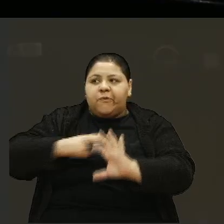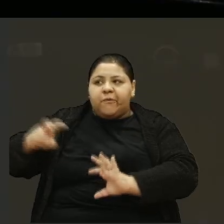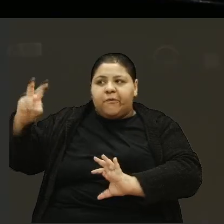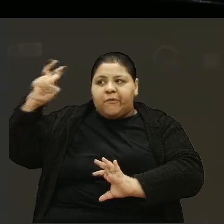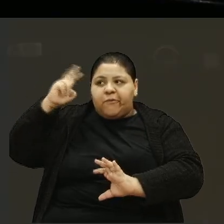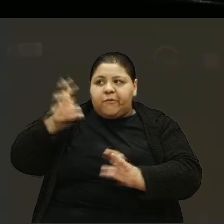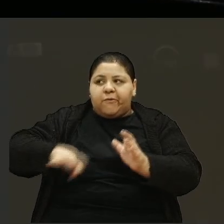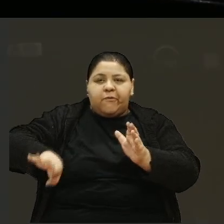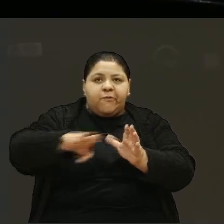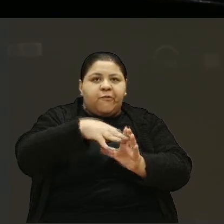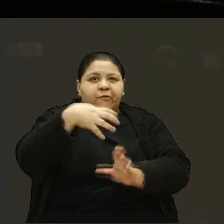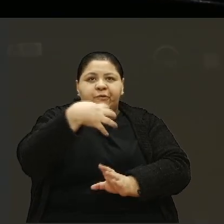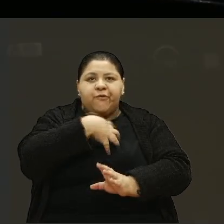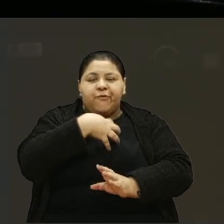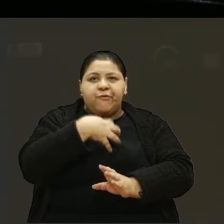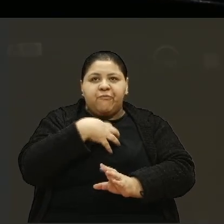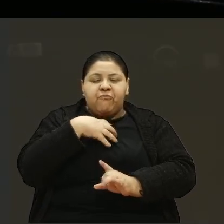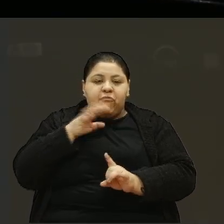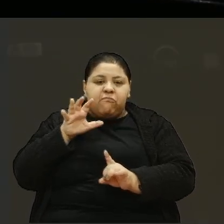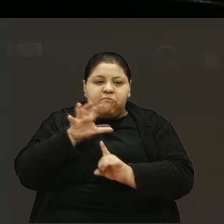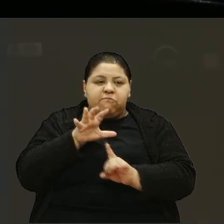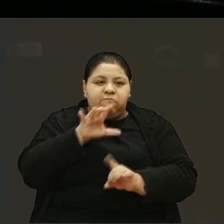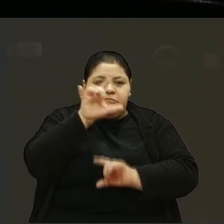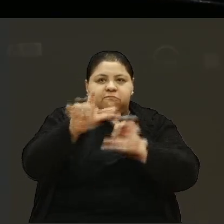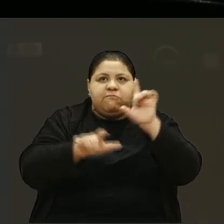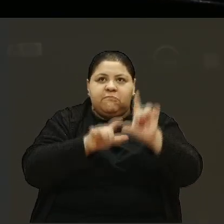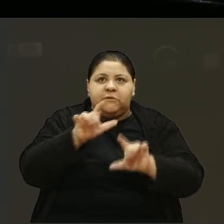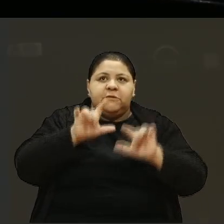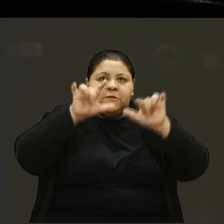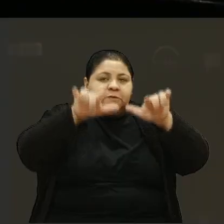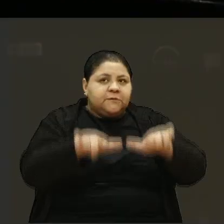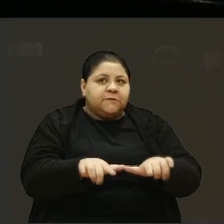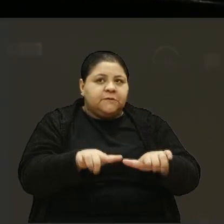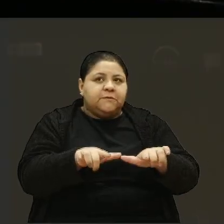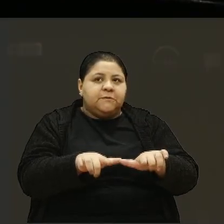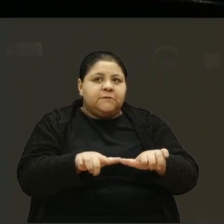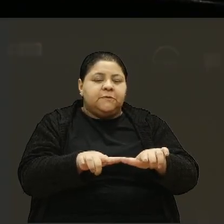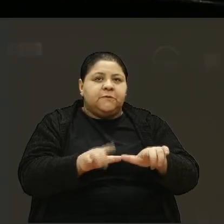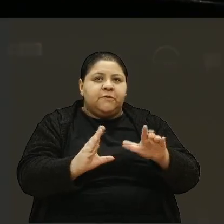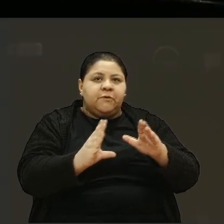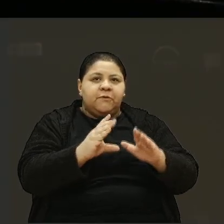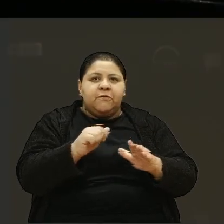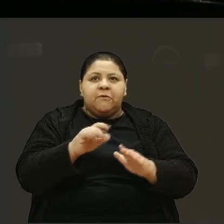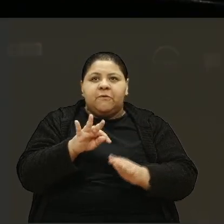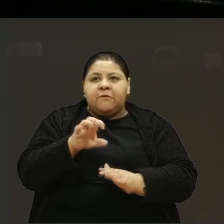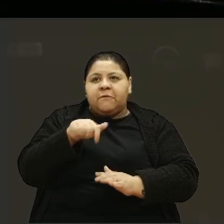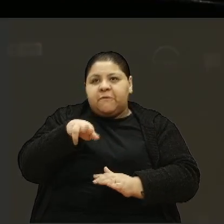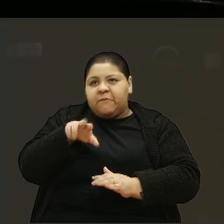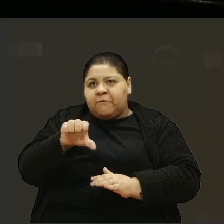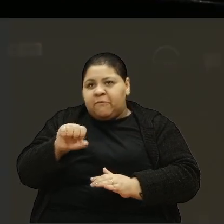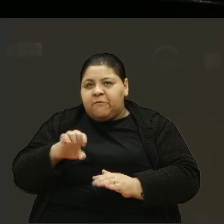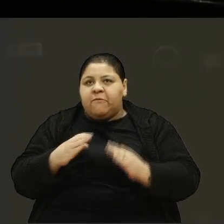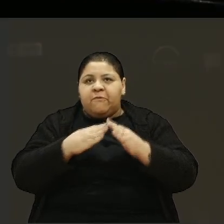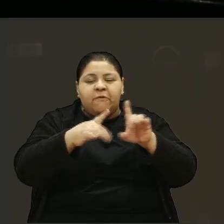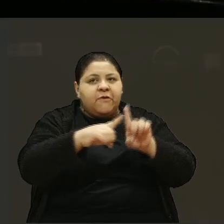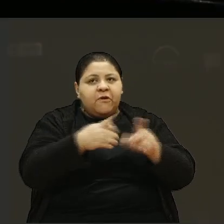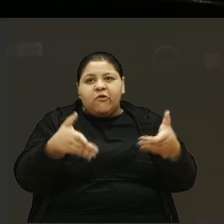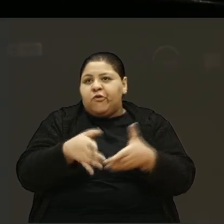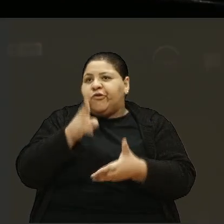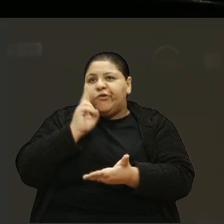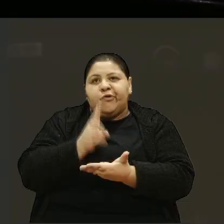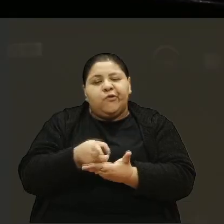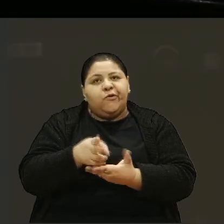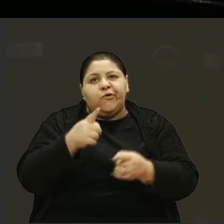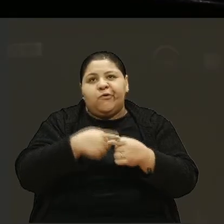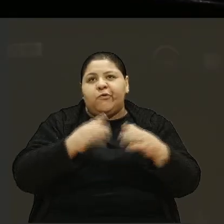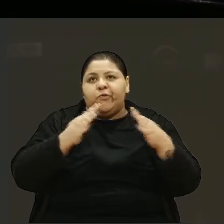o jeito que se reze, não se impõe à criatura com espada e catequese. O que foi que sucedeu? A igreja nem está aqui, pois nem na